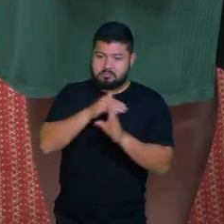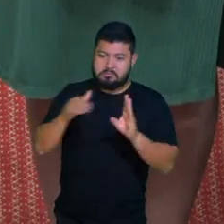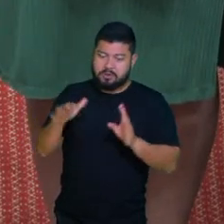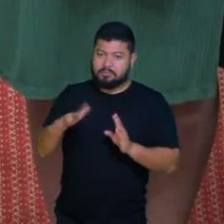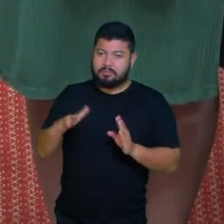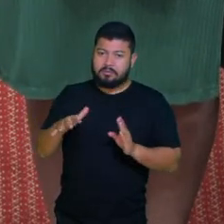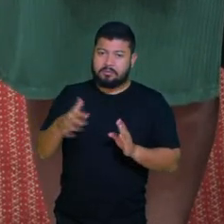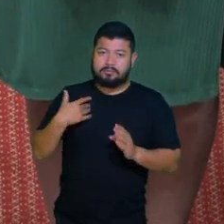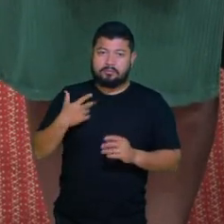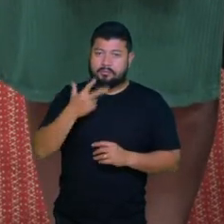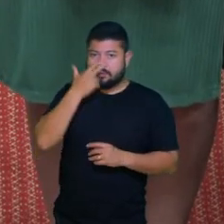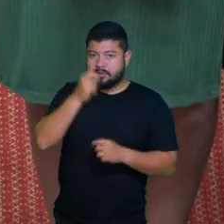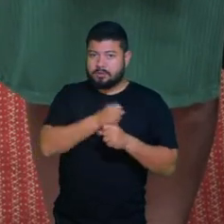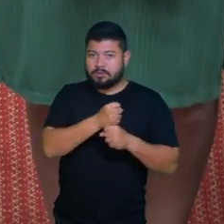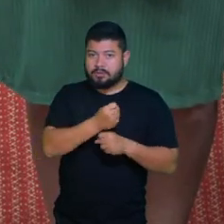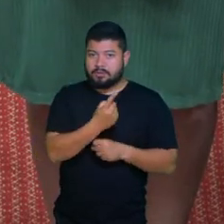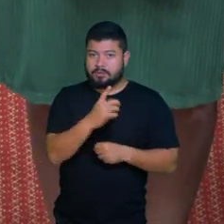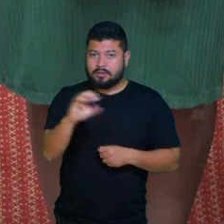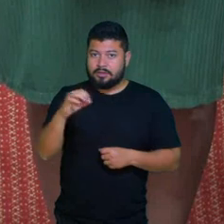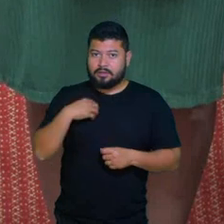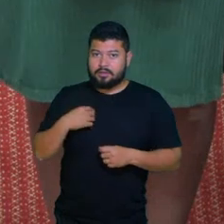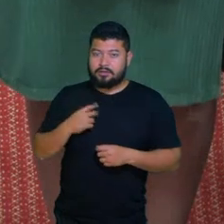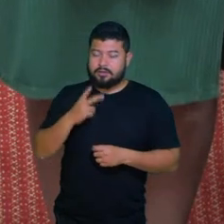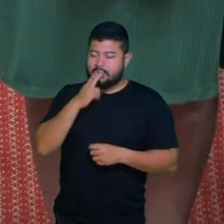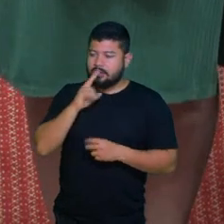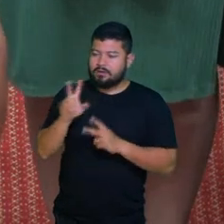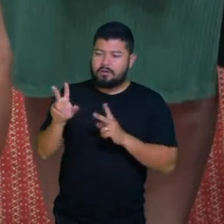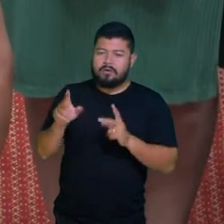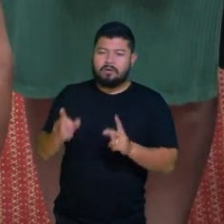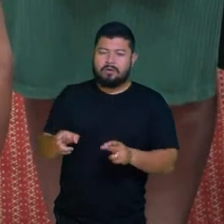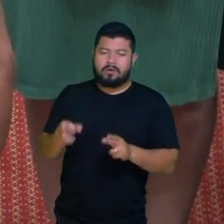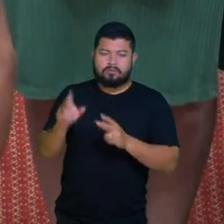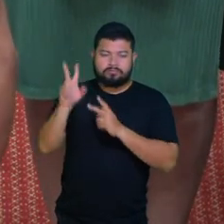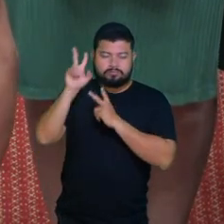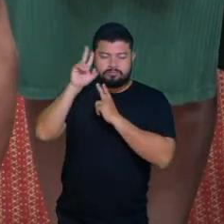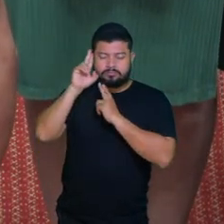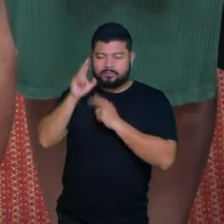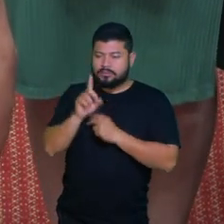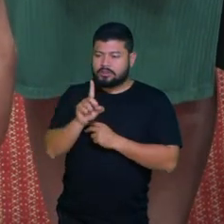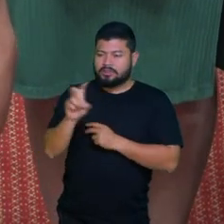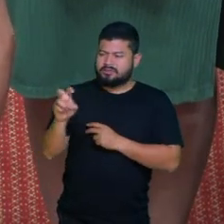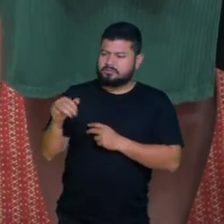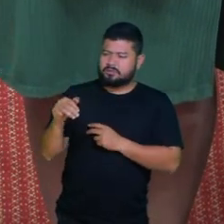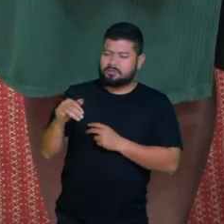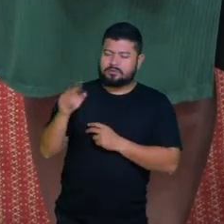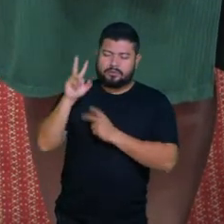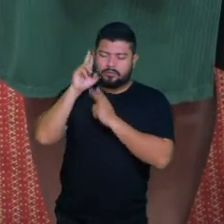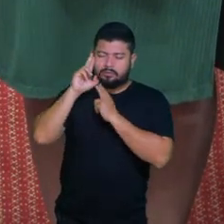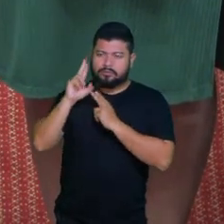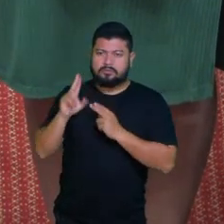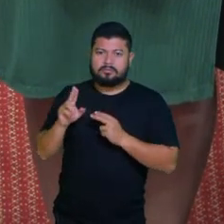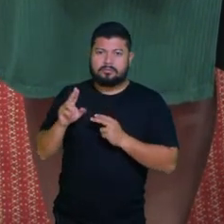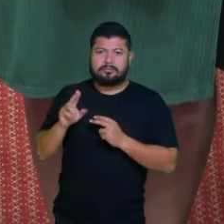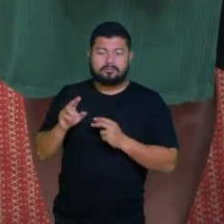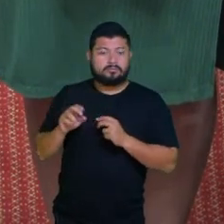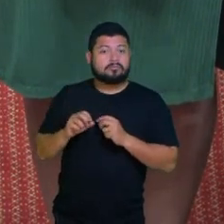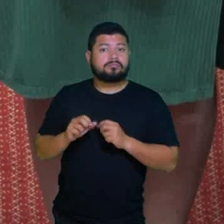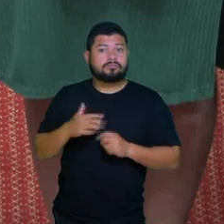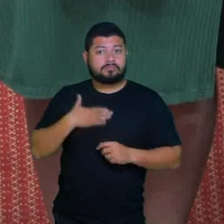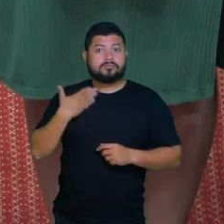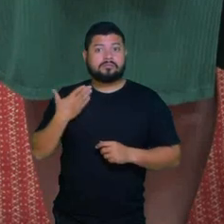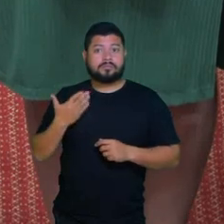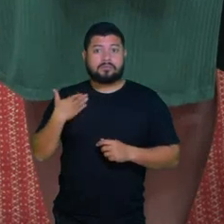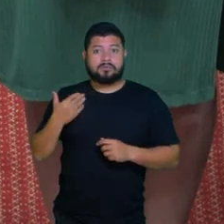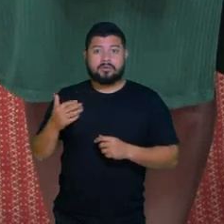esses 10 anos foram pequeno cilo de 15 minutos impressionante o que eu ouvi